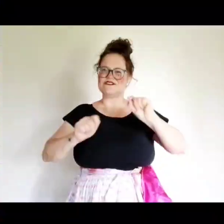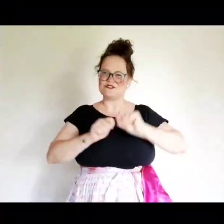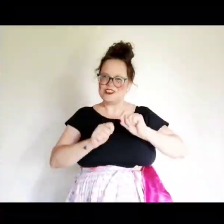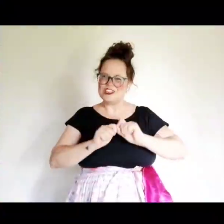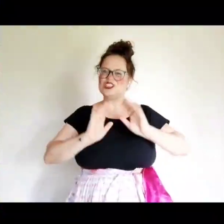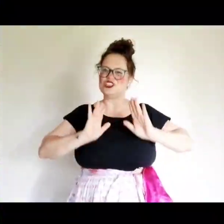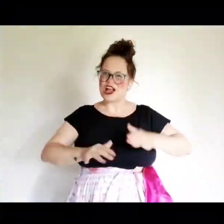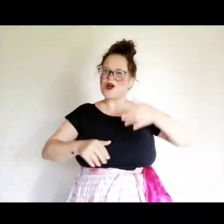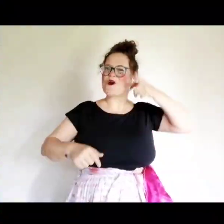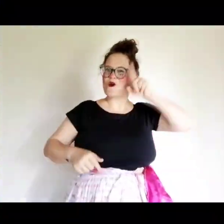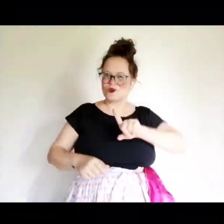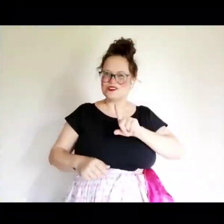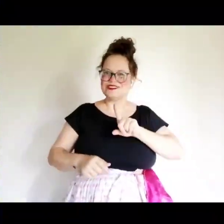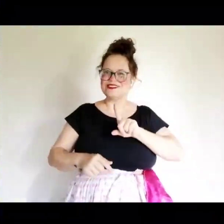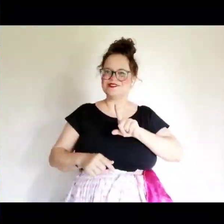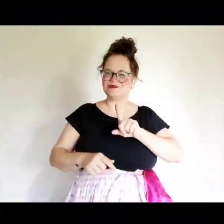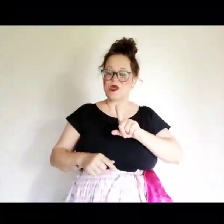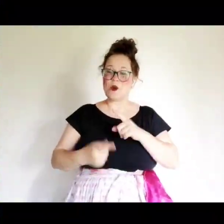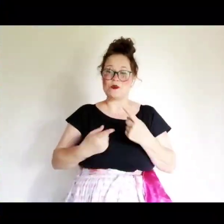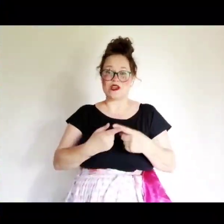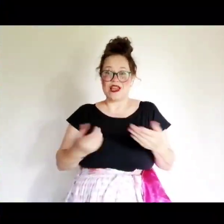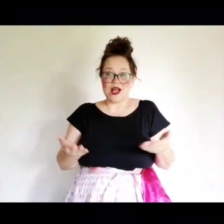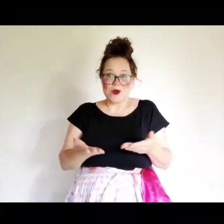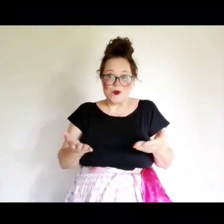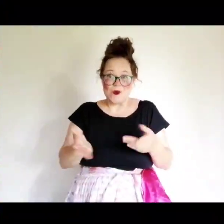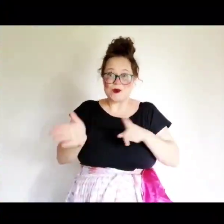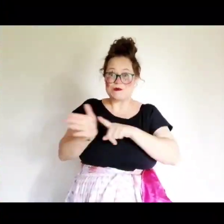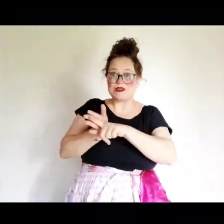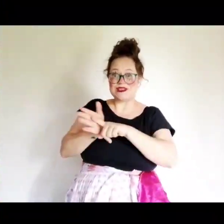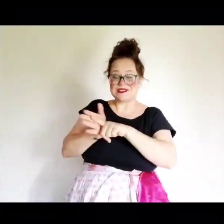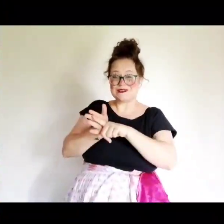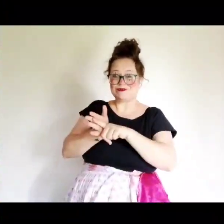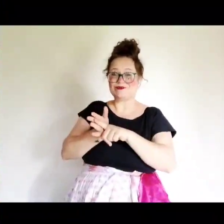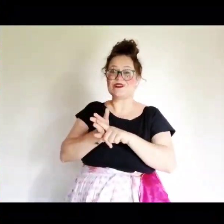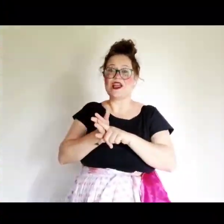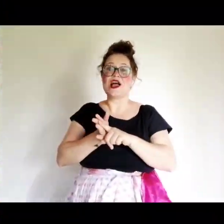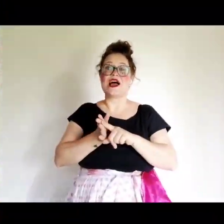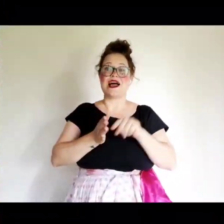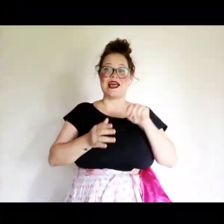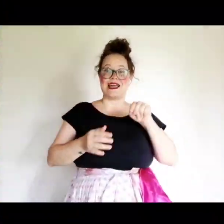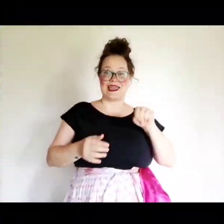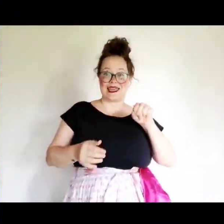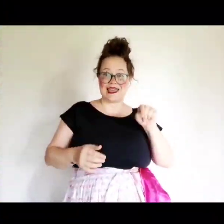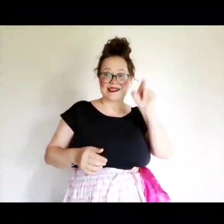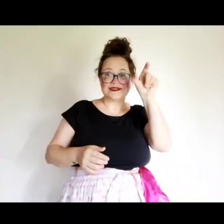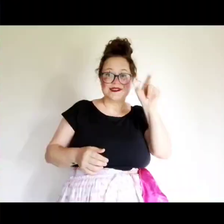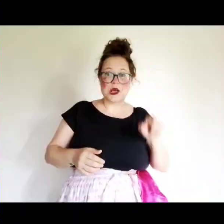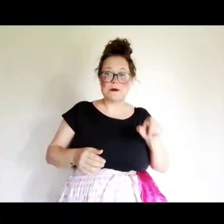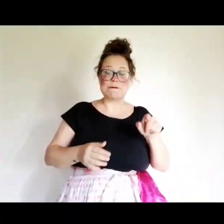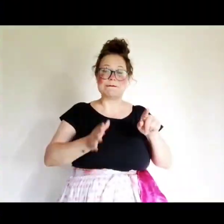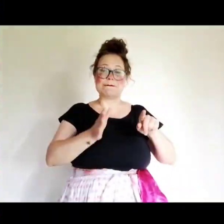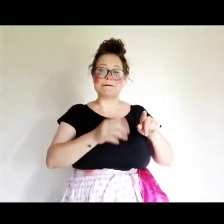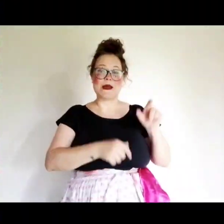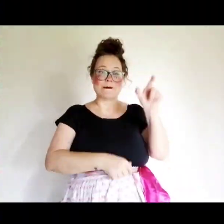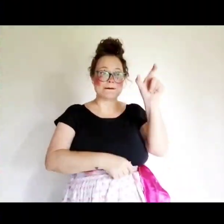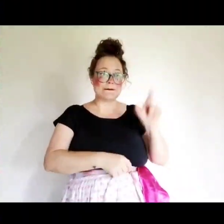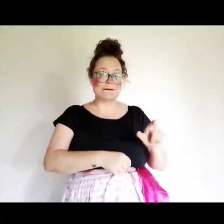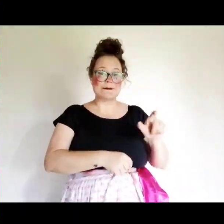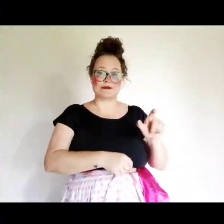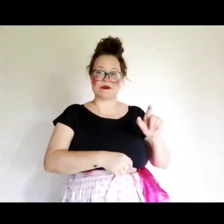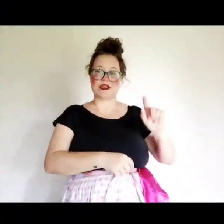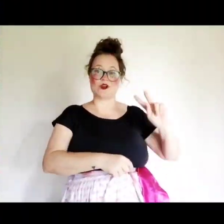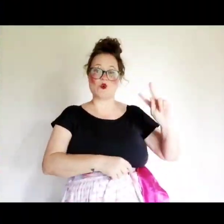realizei. Porque aqui nesse momento da pesquisa, a Humilha já apareceu em várias cidades de Santa Catarina,